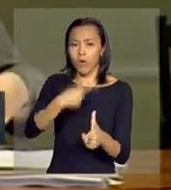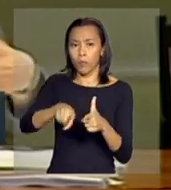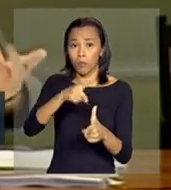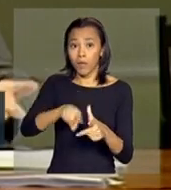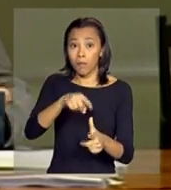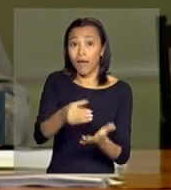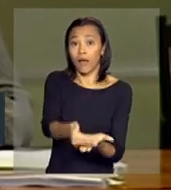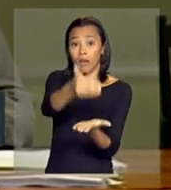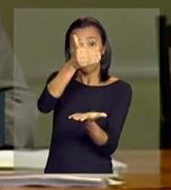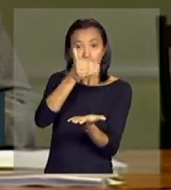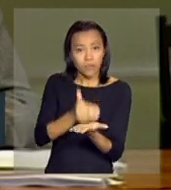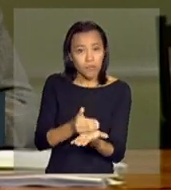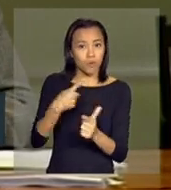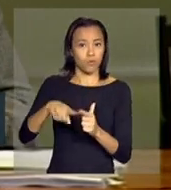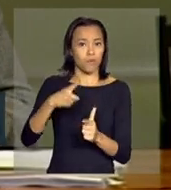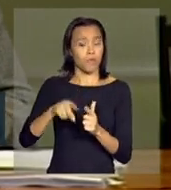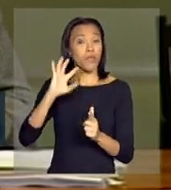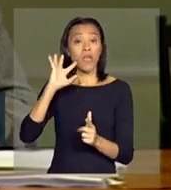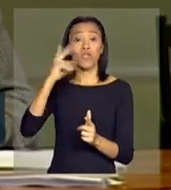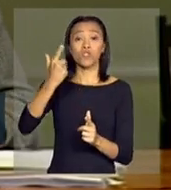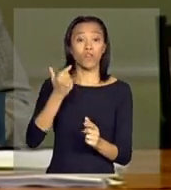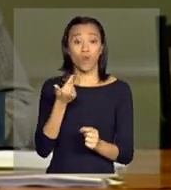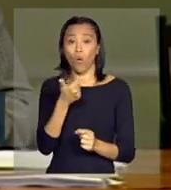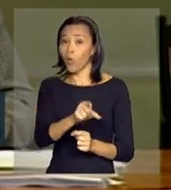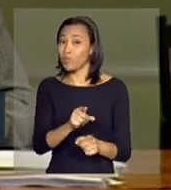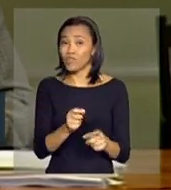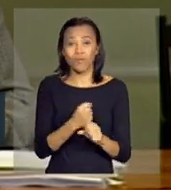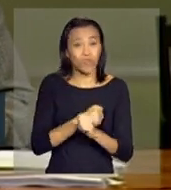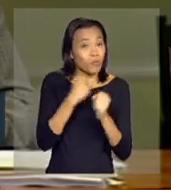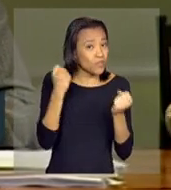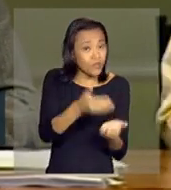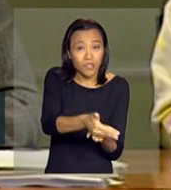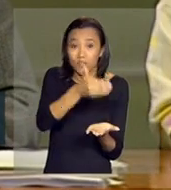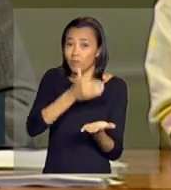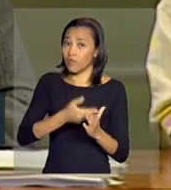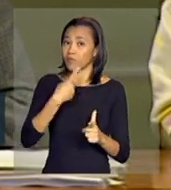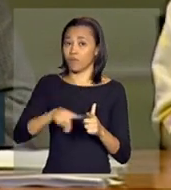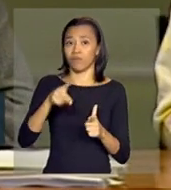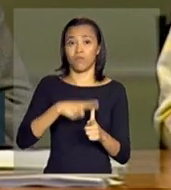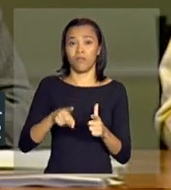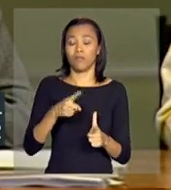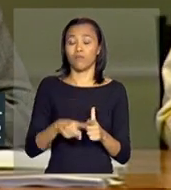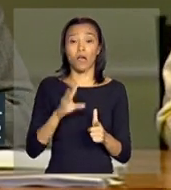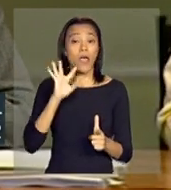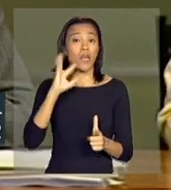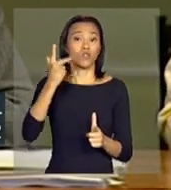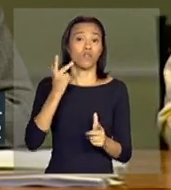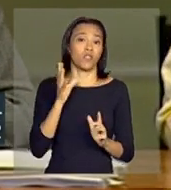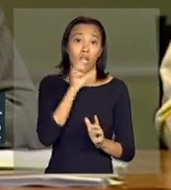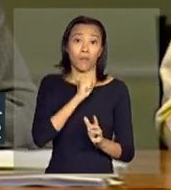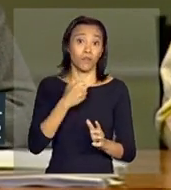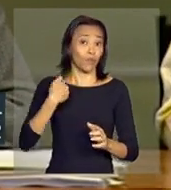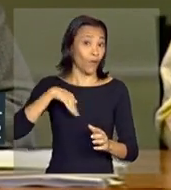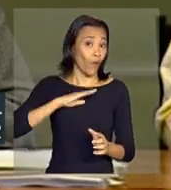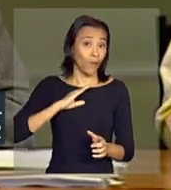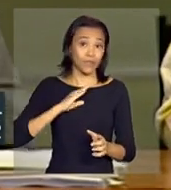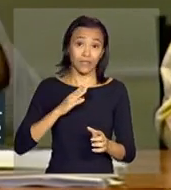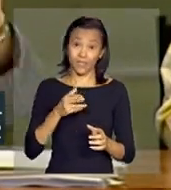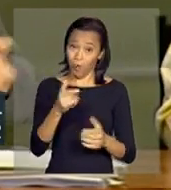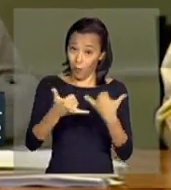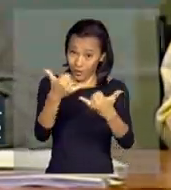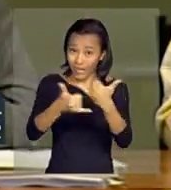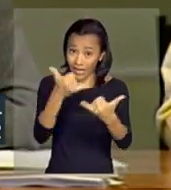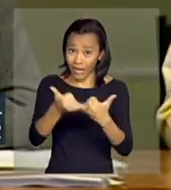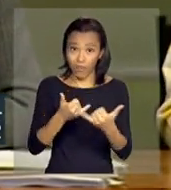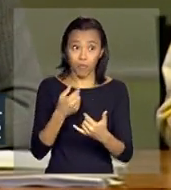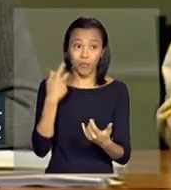antecipar e resolvê-los. Para aqueles que não foi possível se antecipar, a gente corre, como a gente brinca, atrás